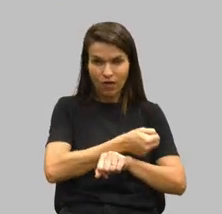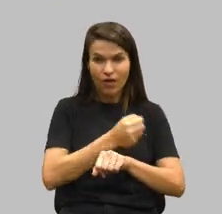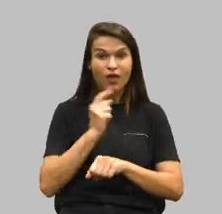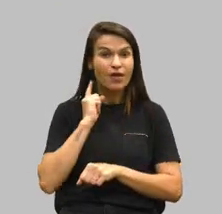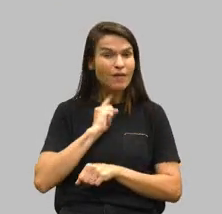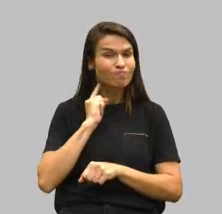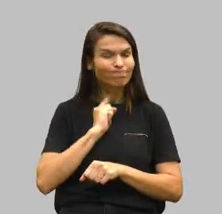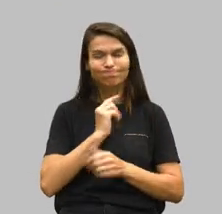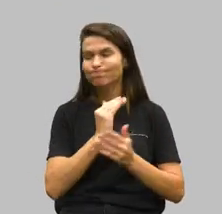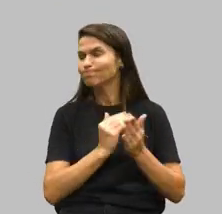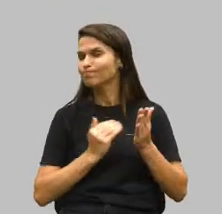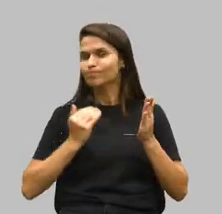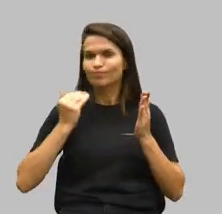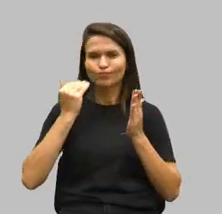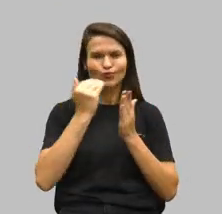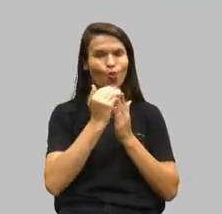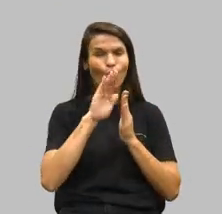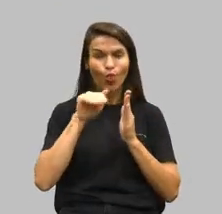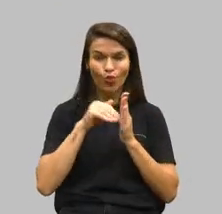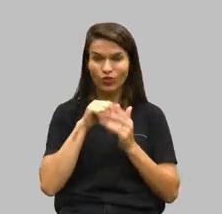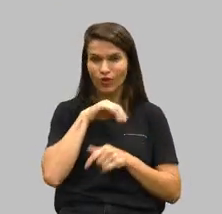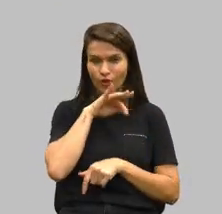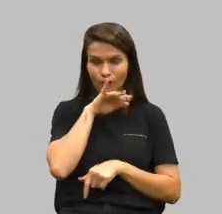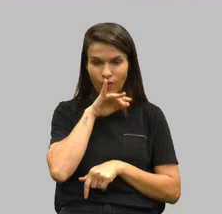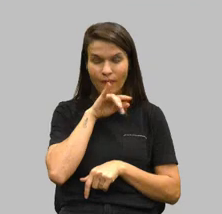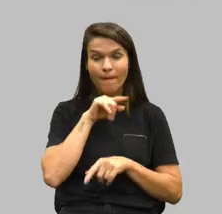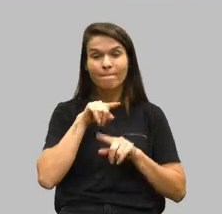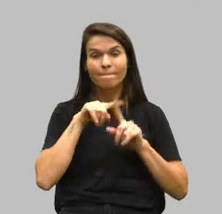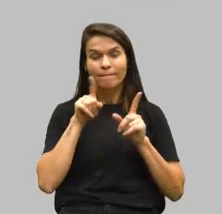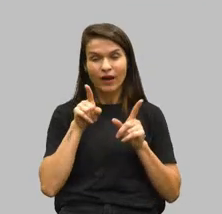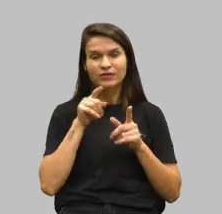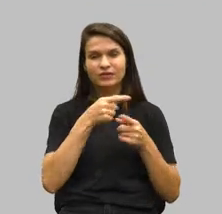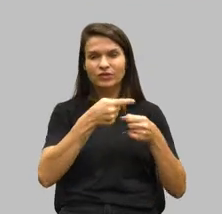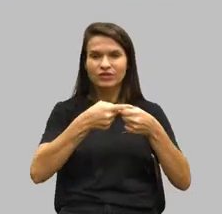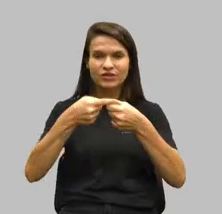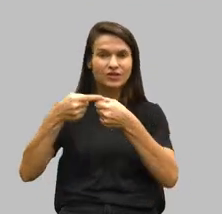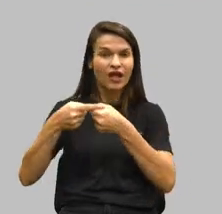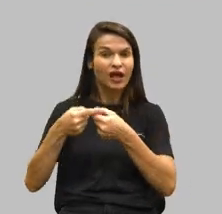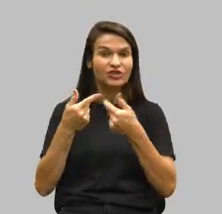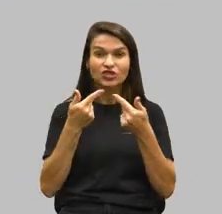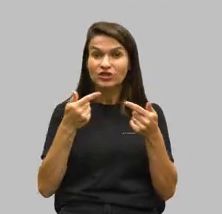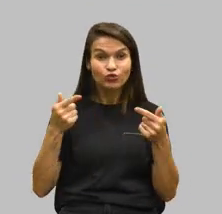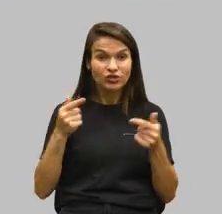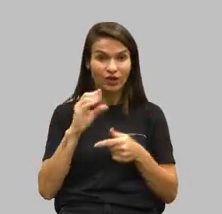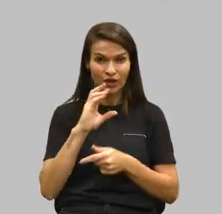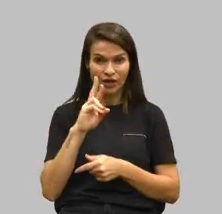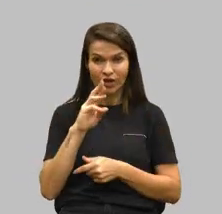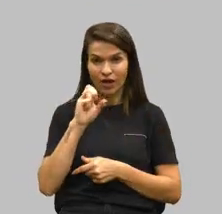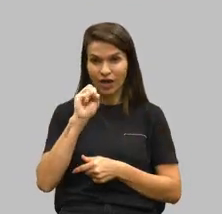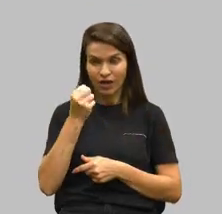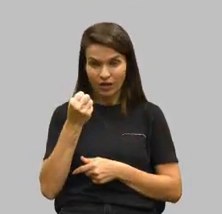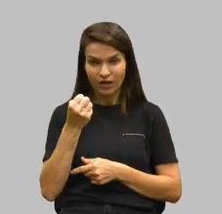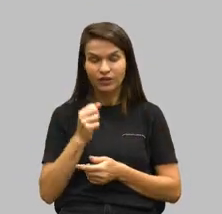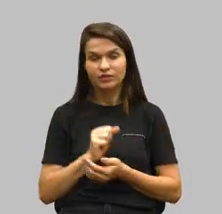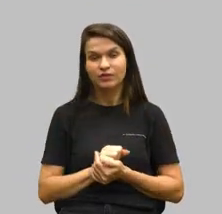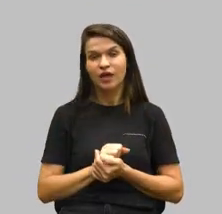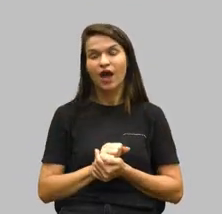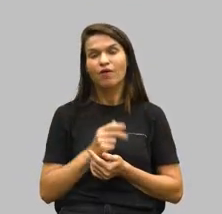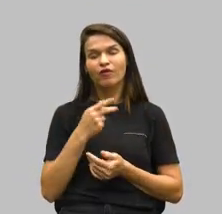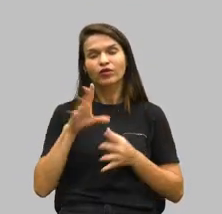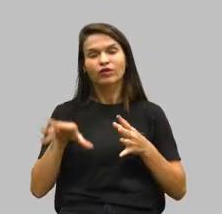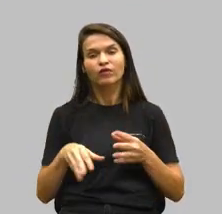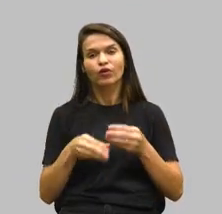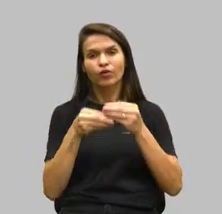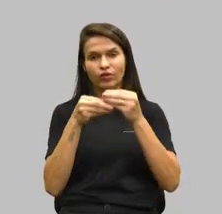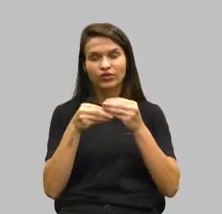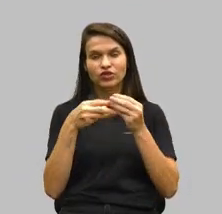recorde em tudo coisa ruim mas são cidades onde não tinha creas aí a senhora me fala que houve implementação de